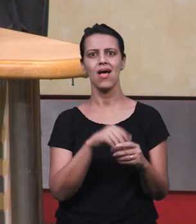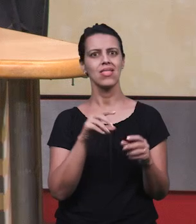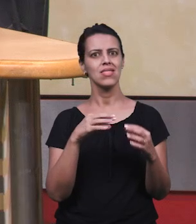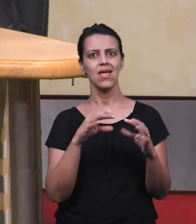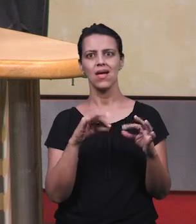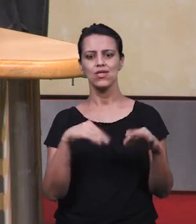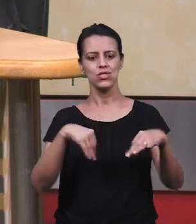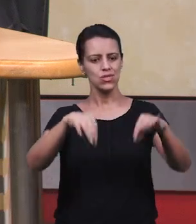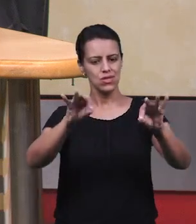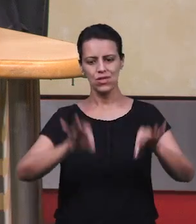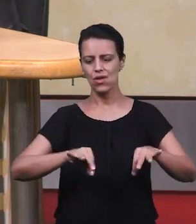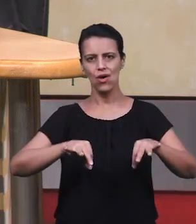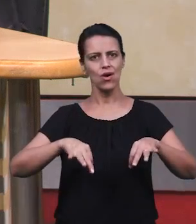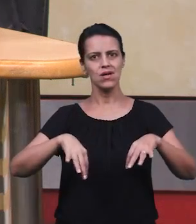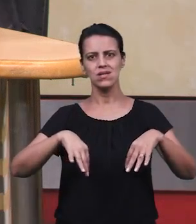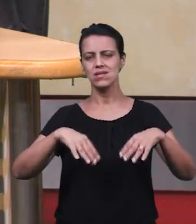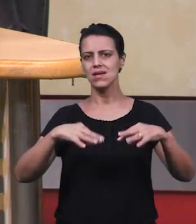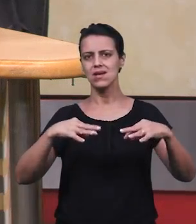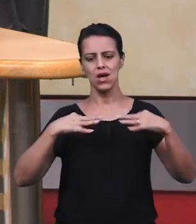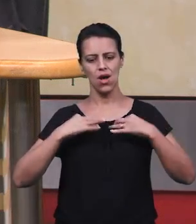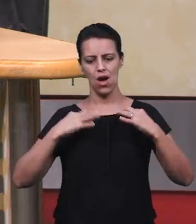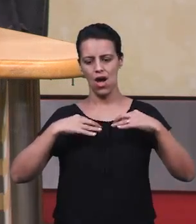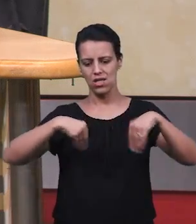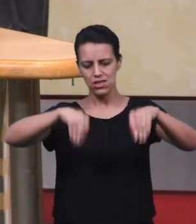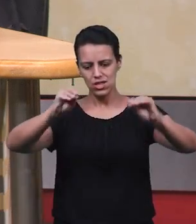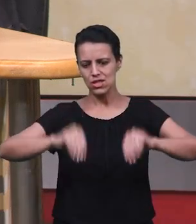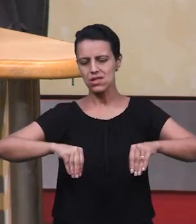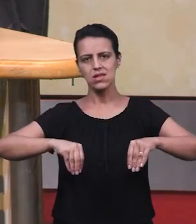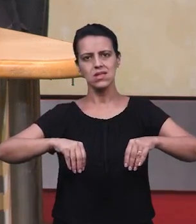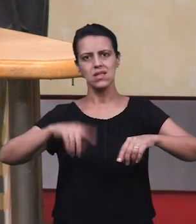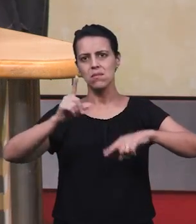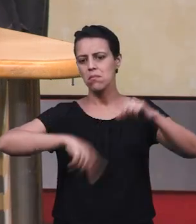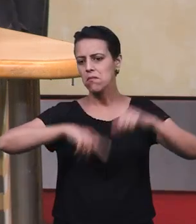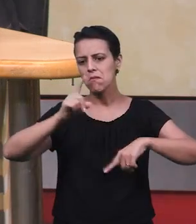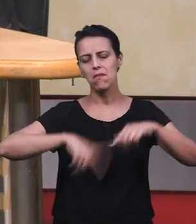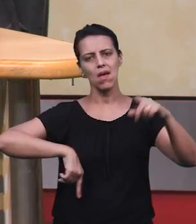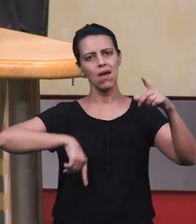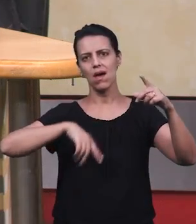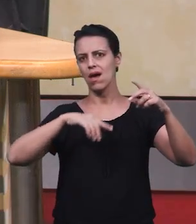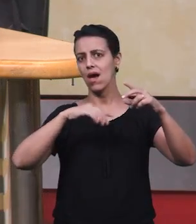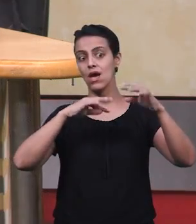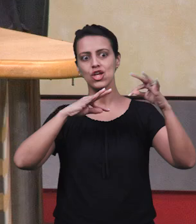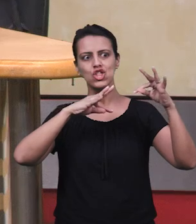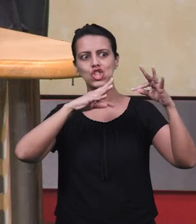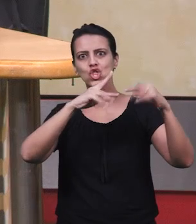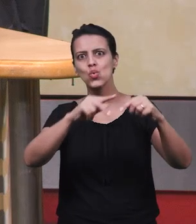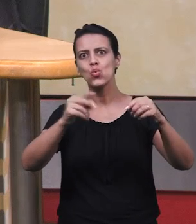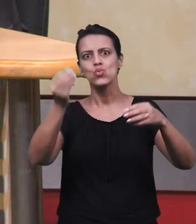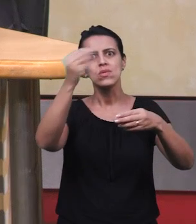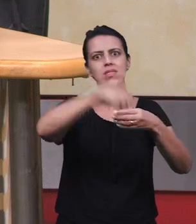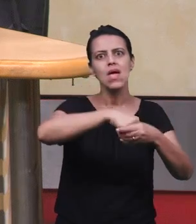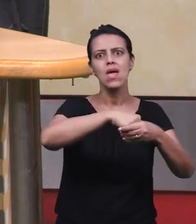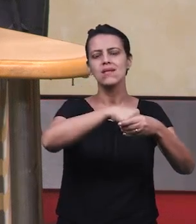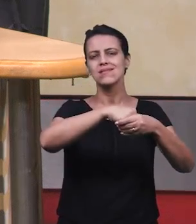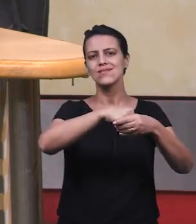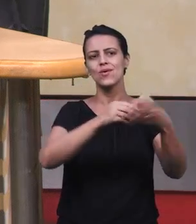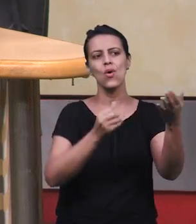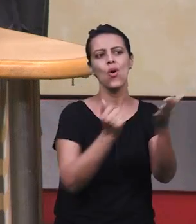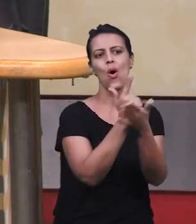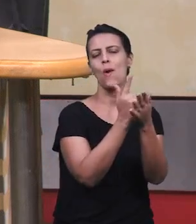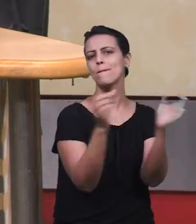até a roupa de cama dos beliches, né? Compramos tudo junto. Compramos com tudo. Eu me lembro, o Antônio Carlos Ribeiro estava lá nessa